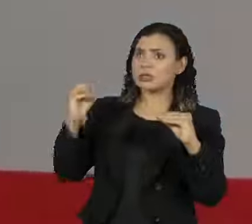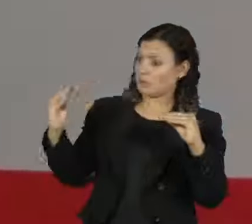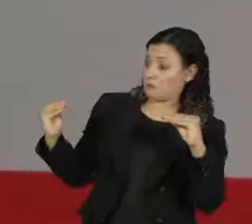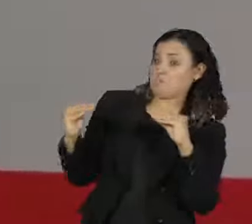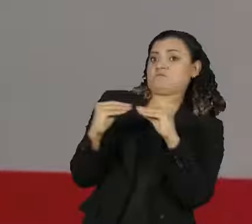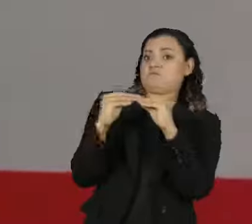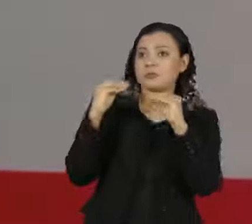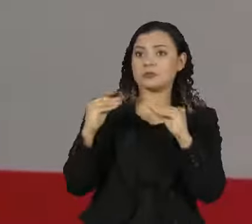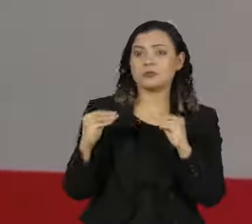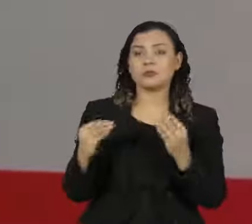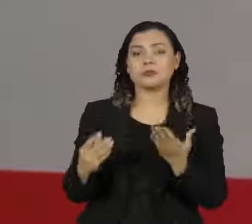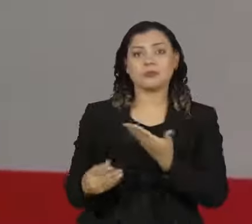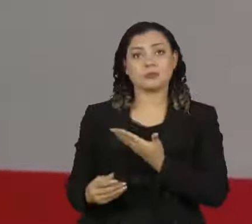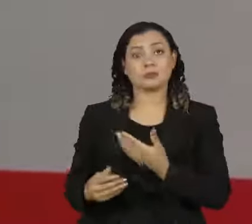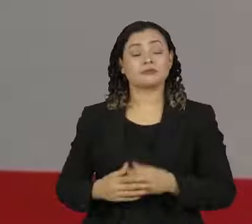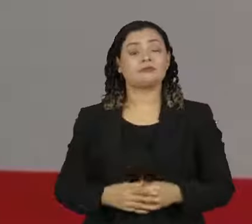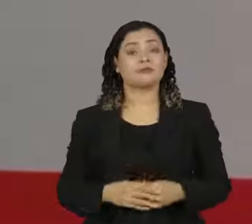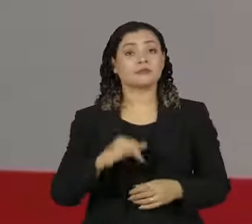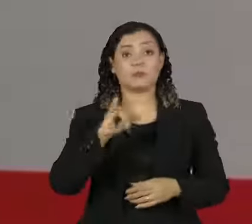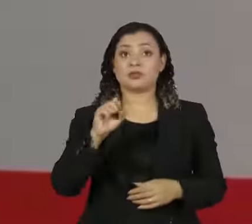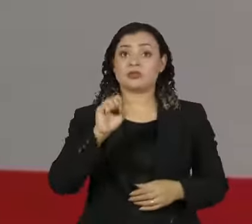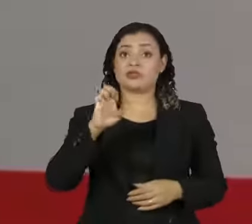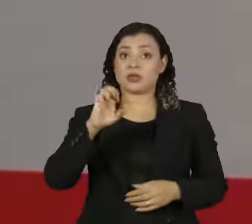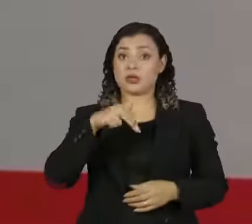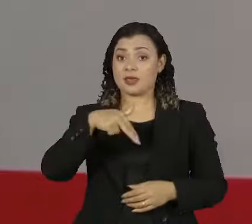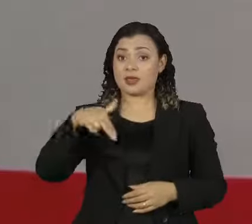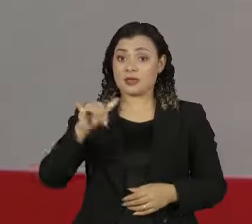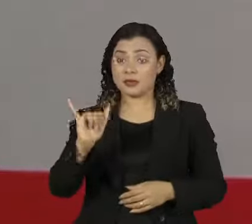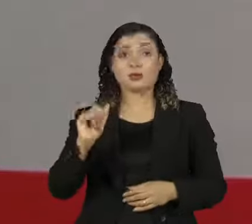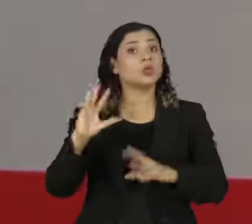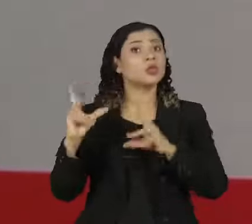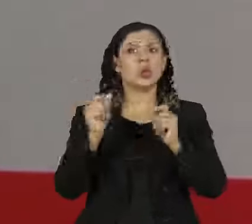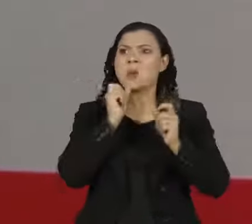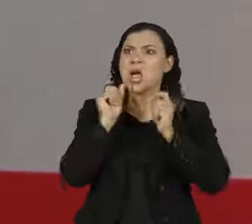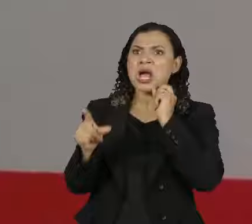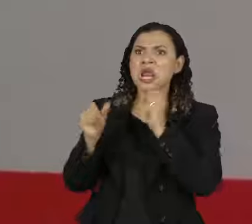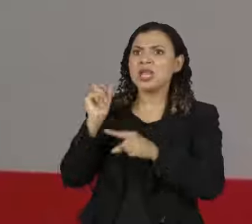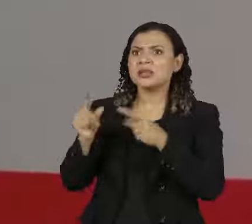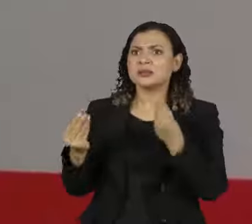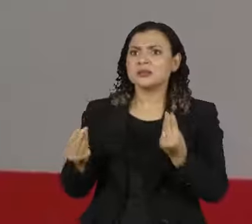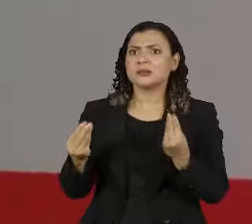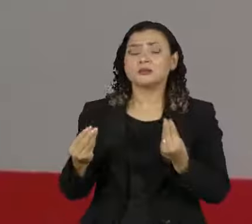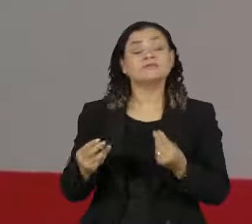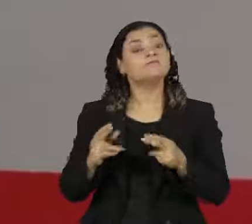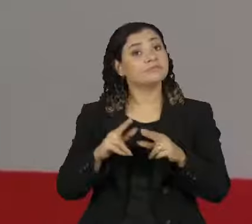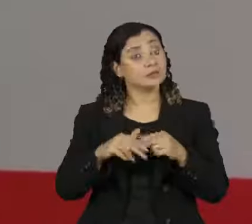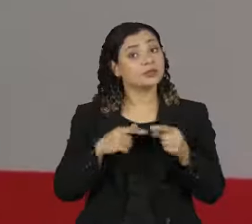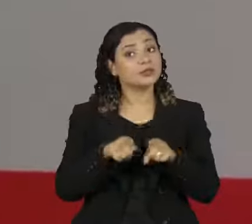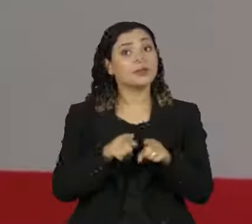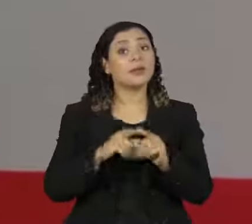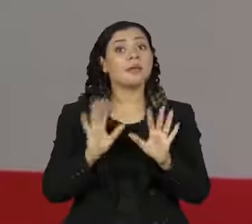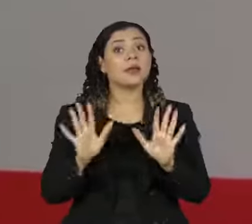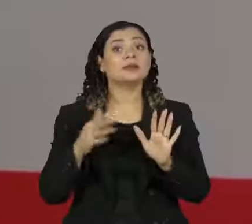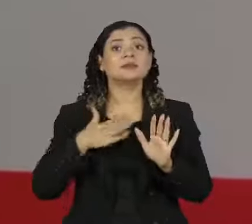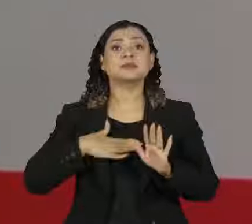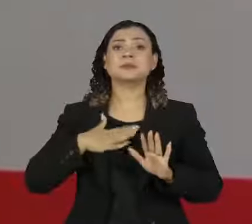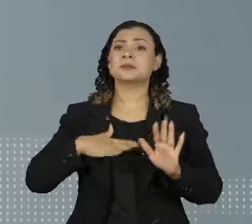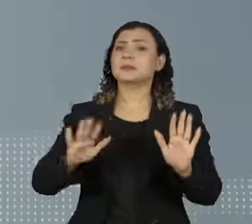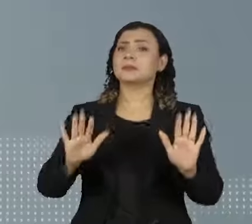campeã Jenny Hermoso a atitude logo se tornou alvo de críticas inicialmente amenizadas